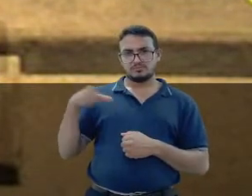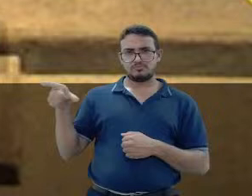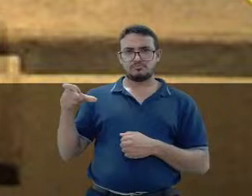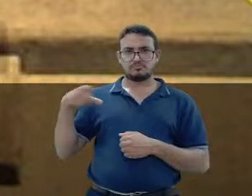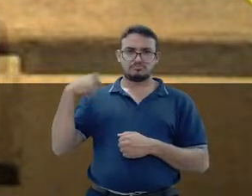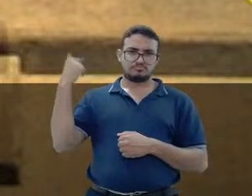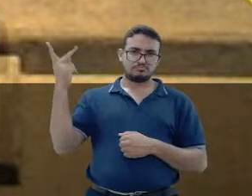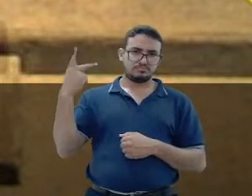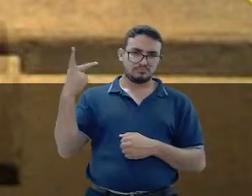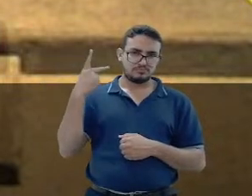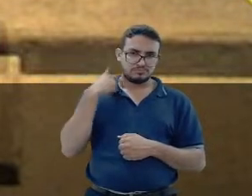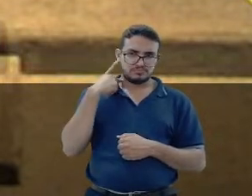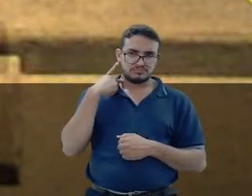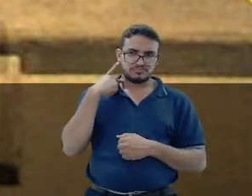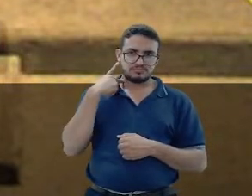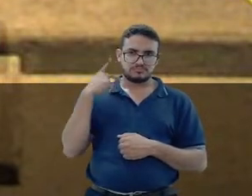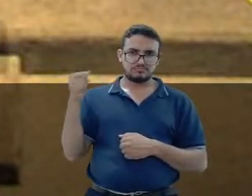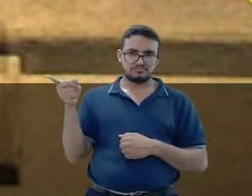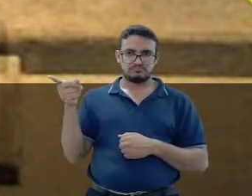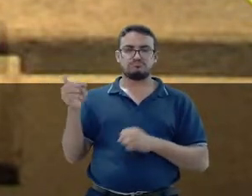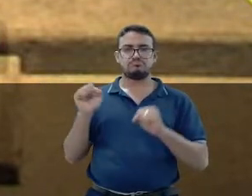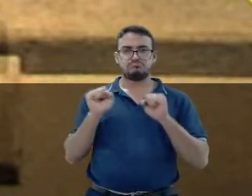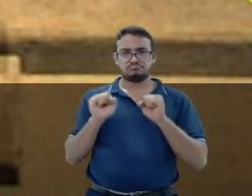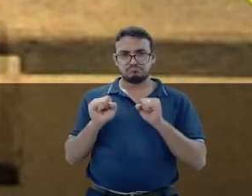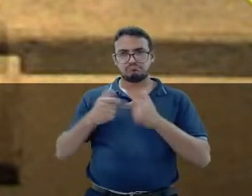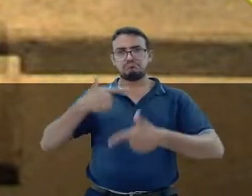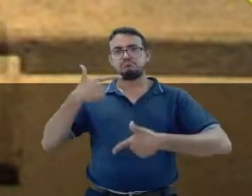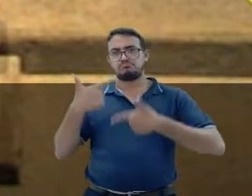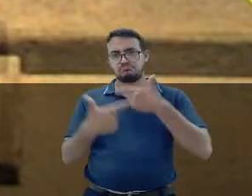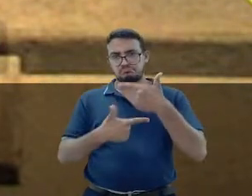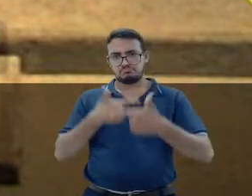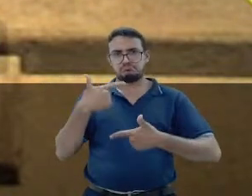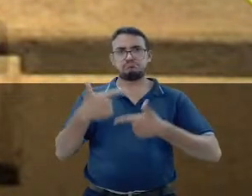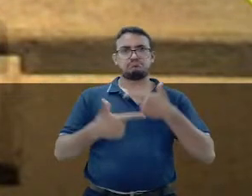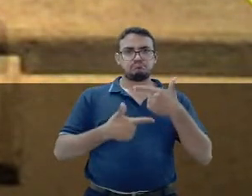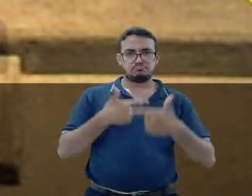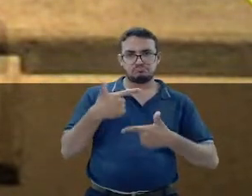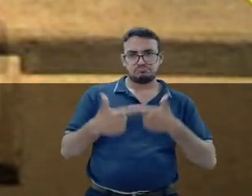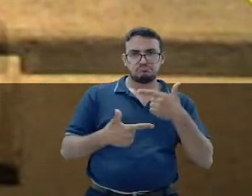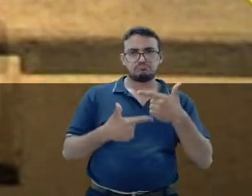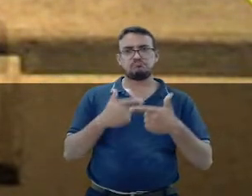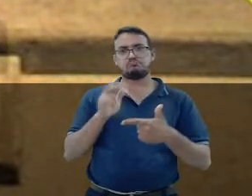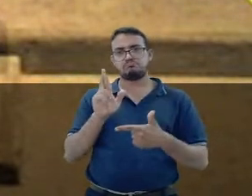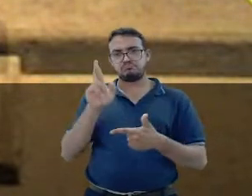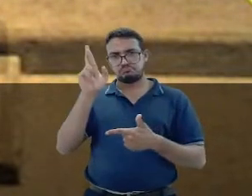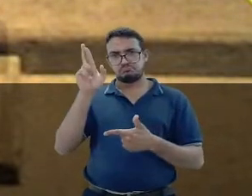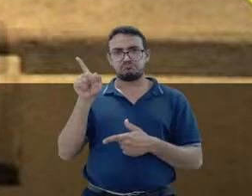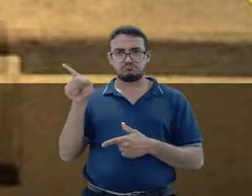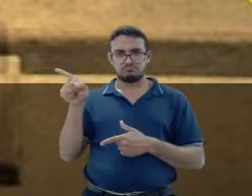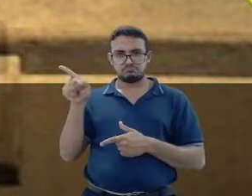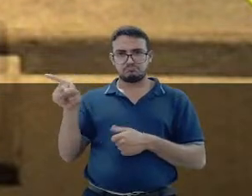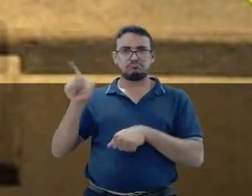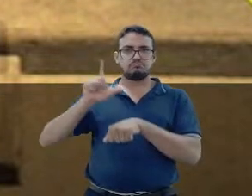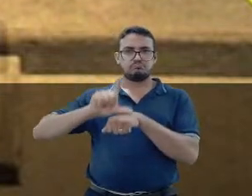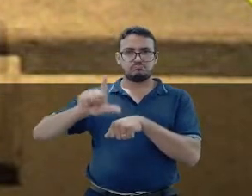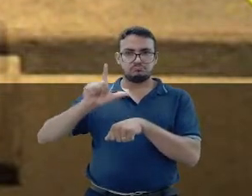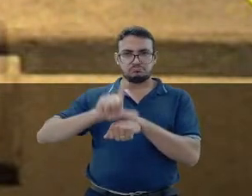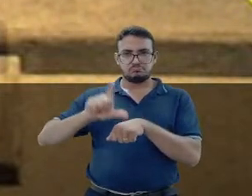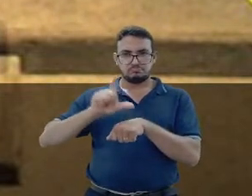para gerir todas as atribuições ali, né, da imobiliária. Nós